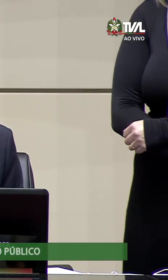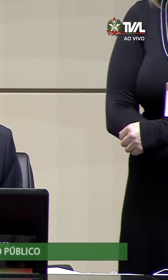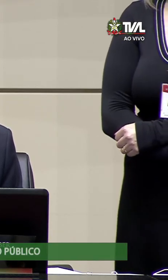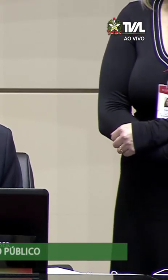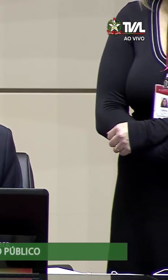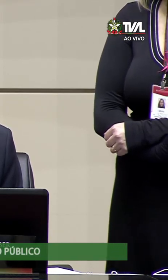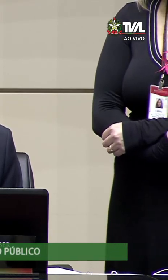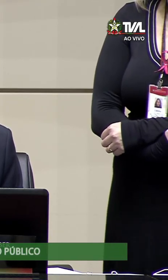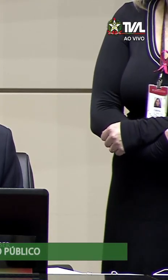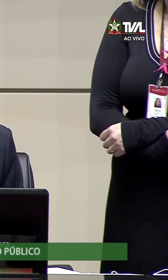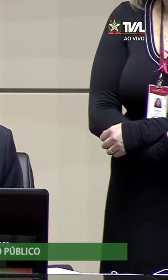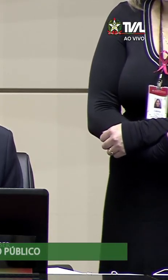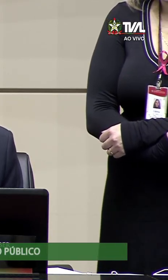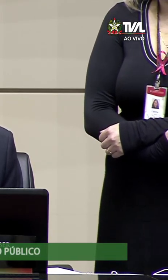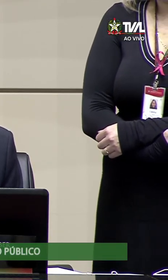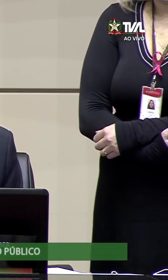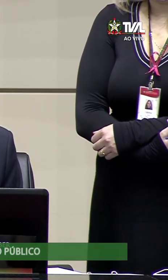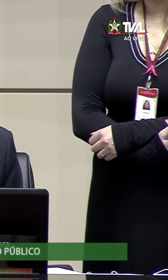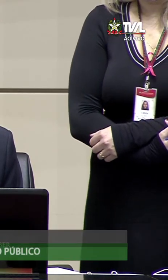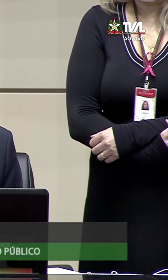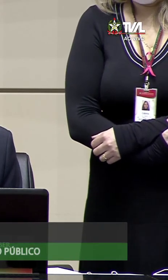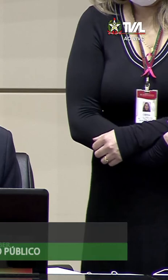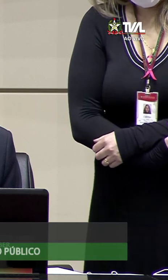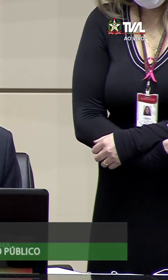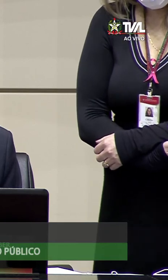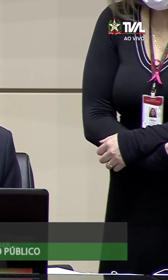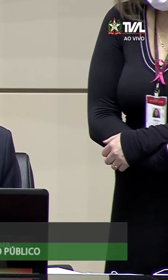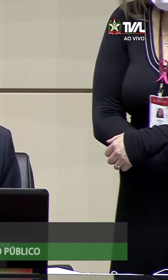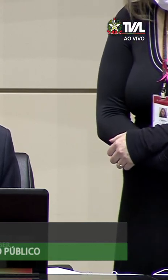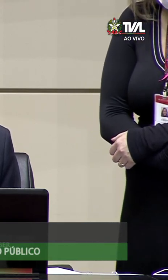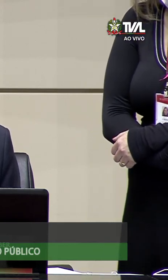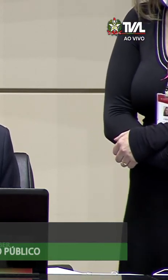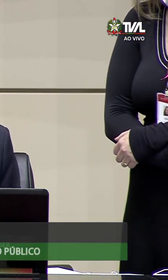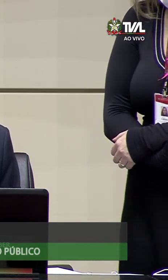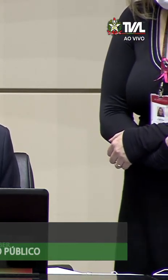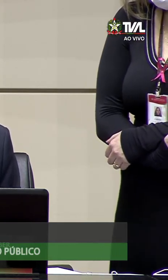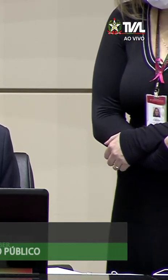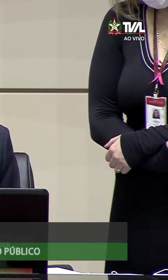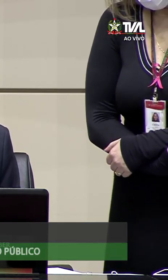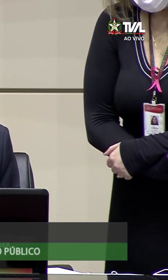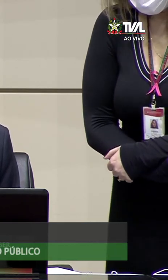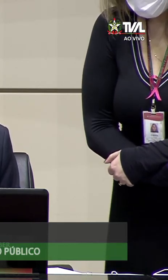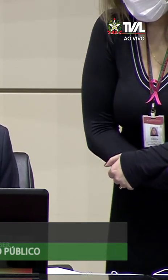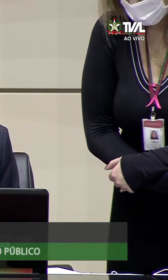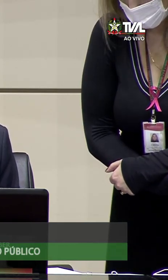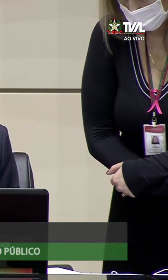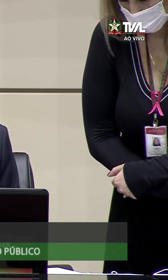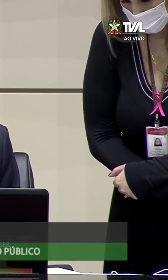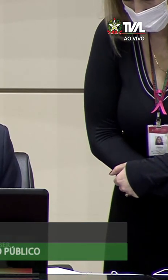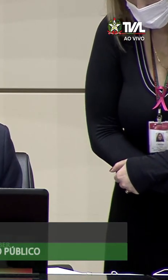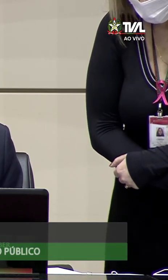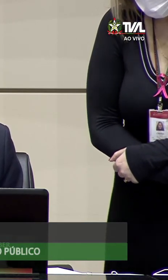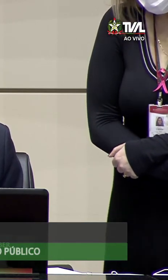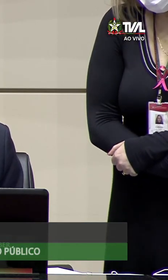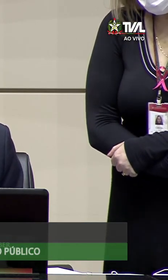aonde existe o diálogo, sempre vamos, com certeza, encontrar grandes e melhores resultados.